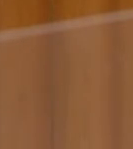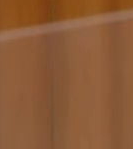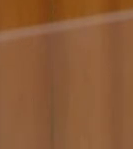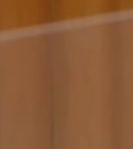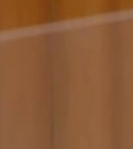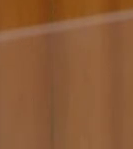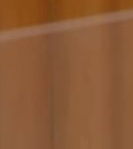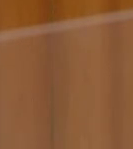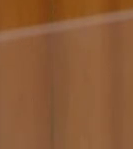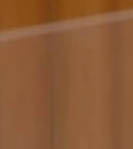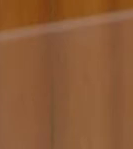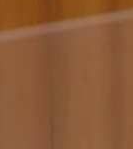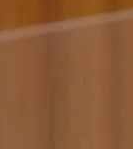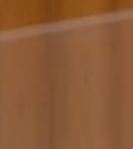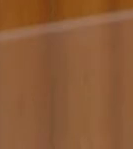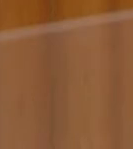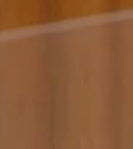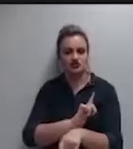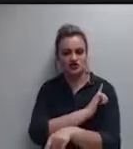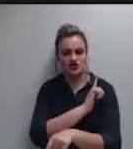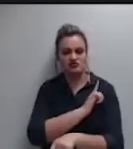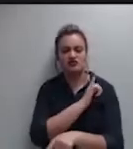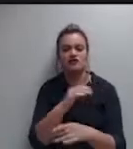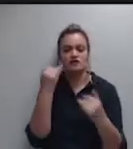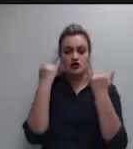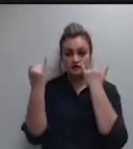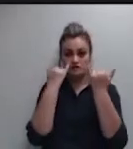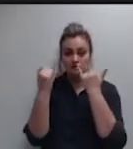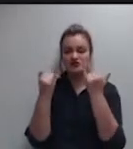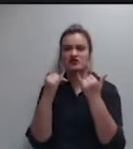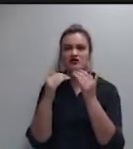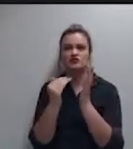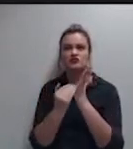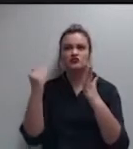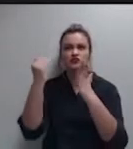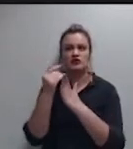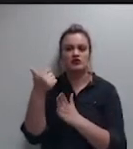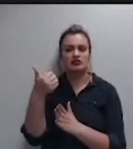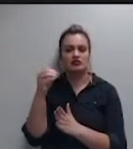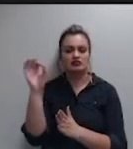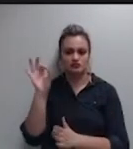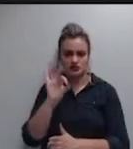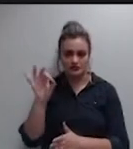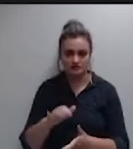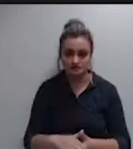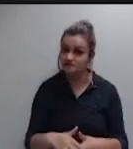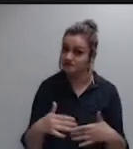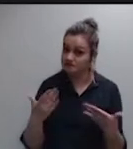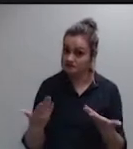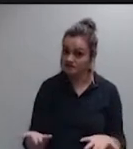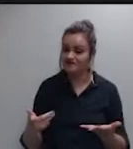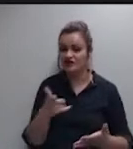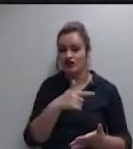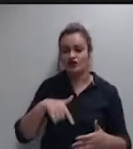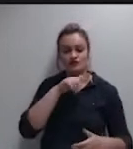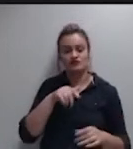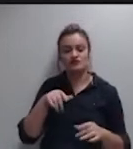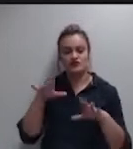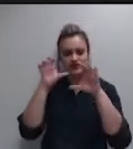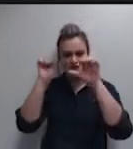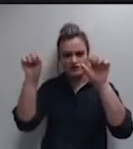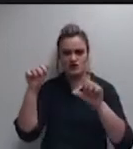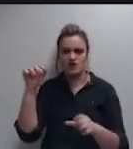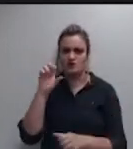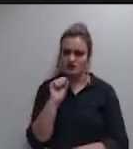plantão, de 8.002 decisões. O nosso tribunal tem se destacado como um dos mais produtivos do